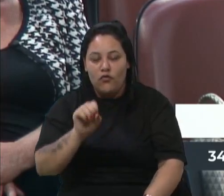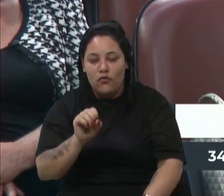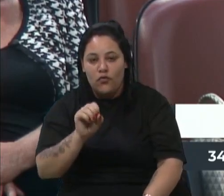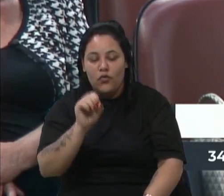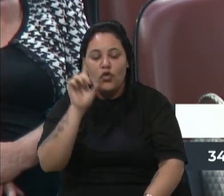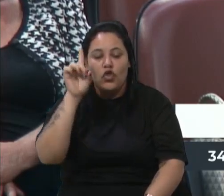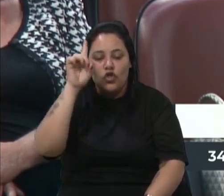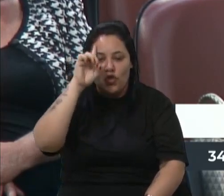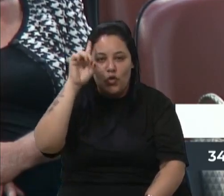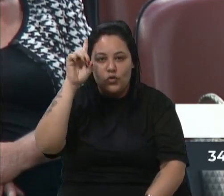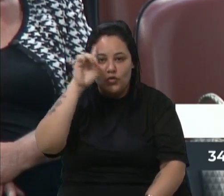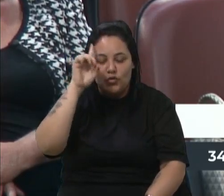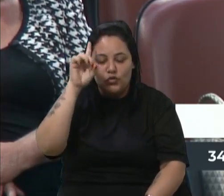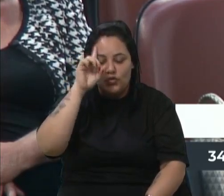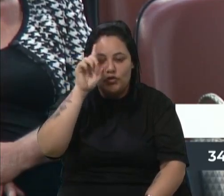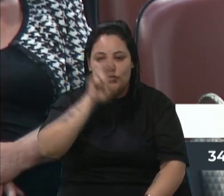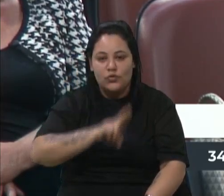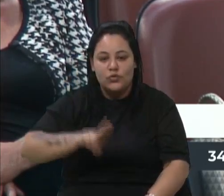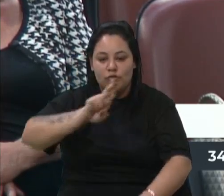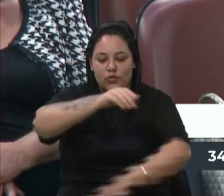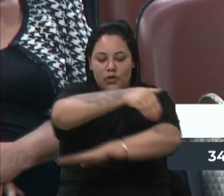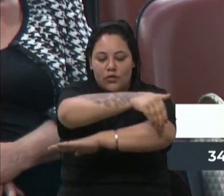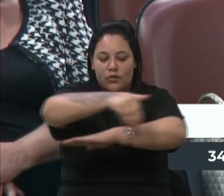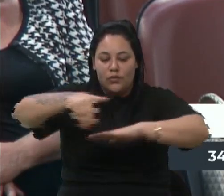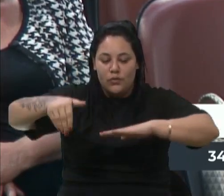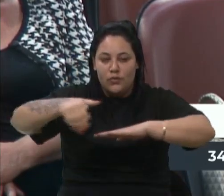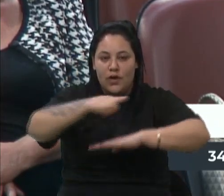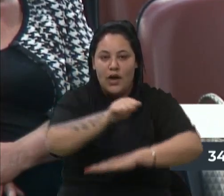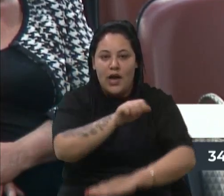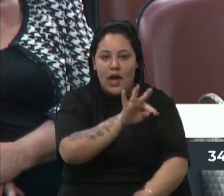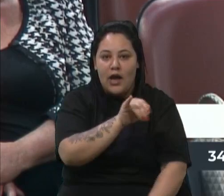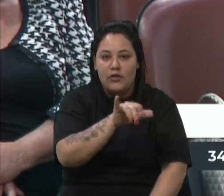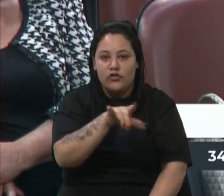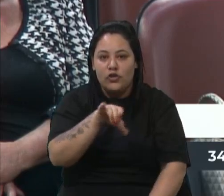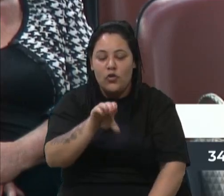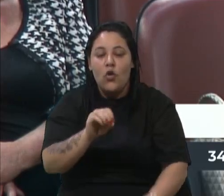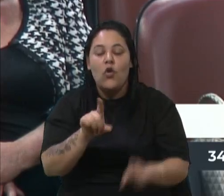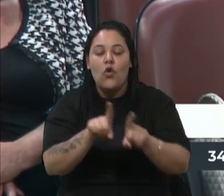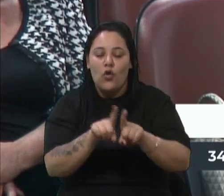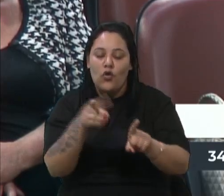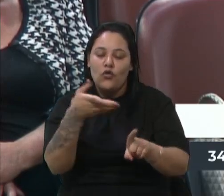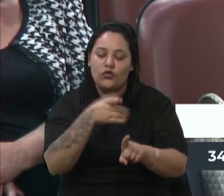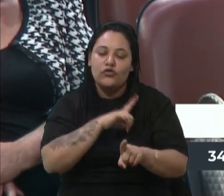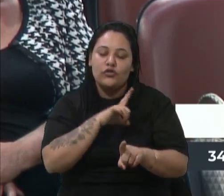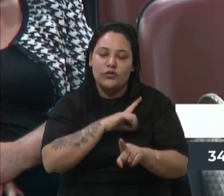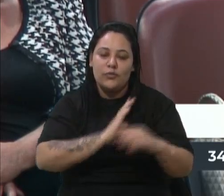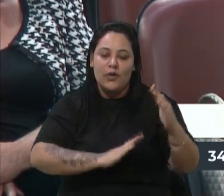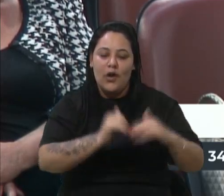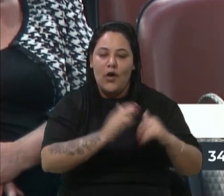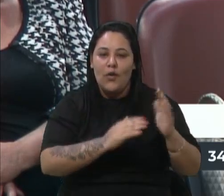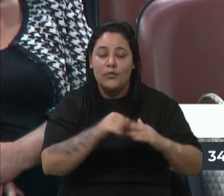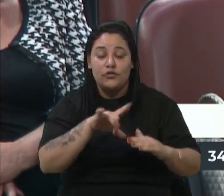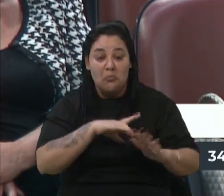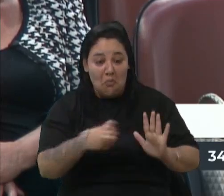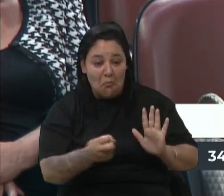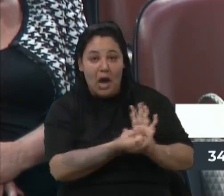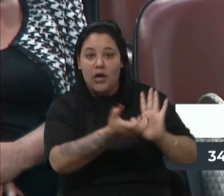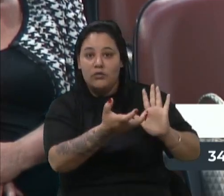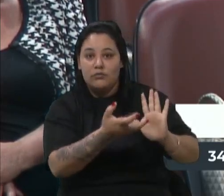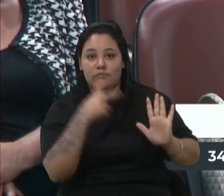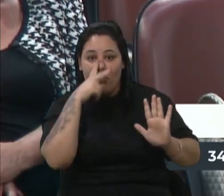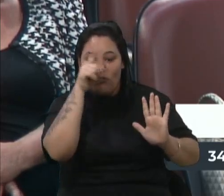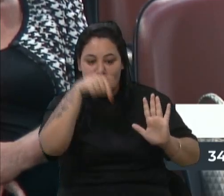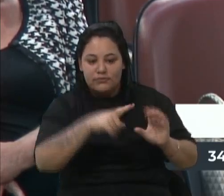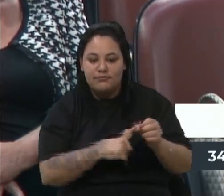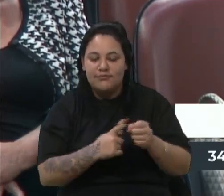a Tina andreaz e aonde atire Andreazza tava passando pelo uma obra ali e tava causando um impacto muito grande na nossa